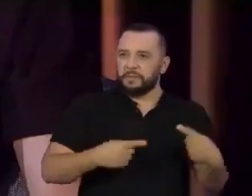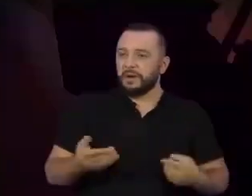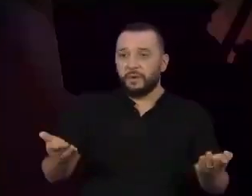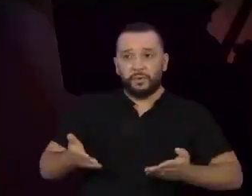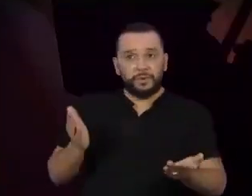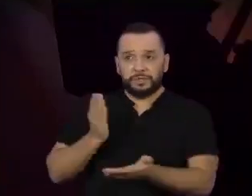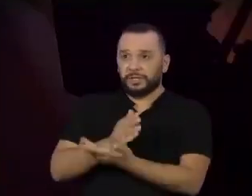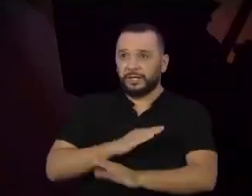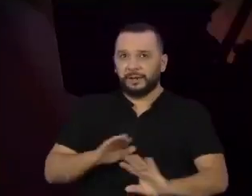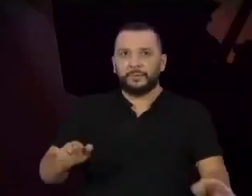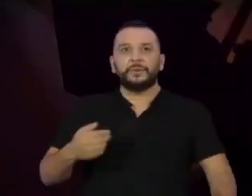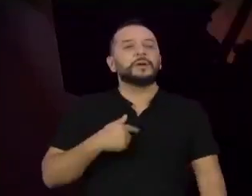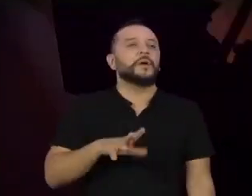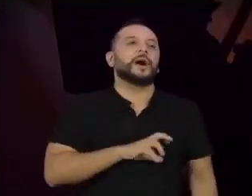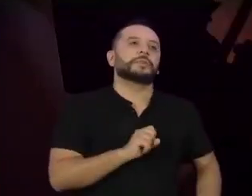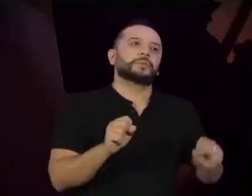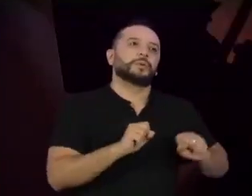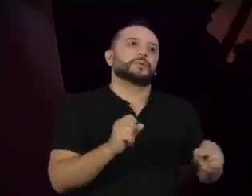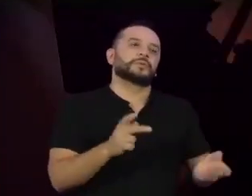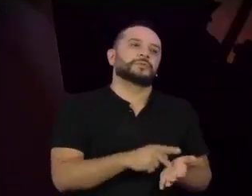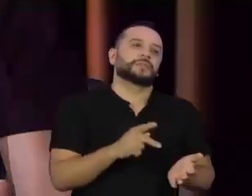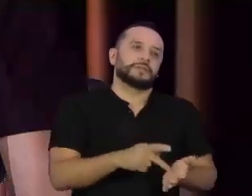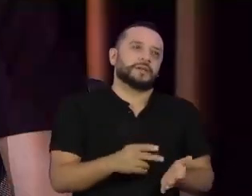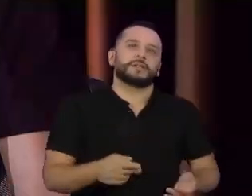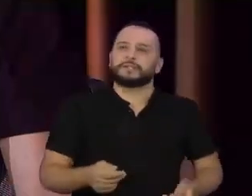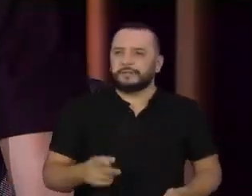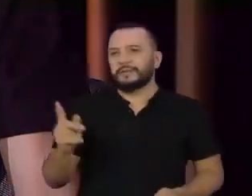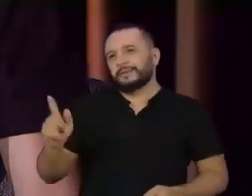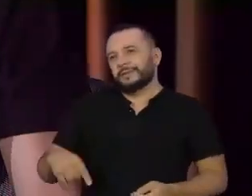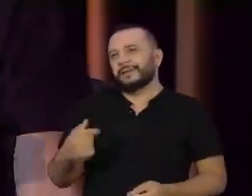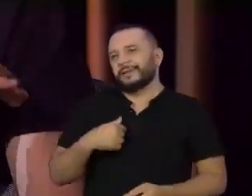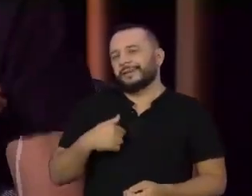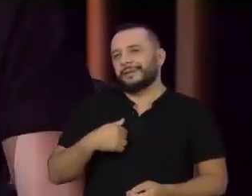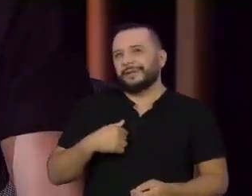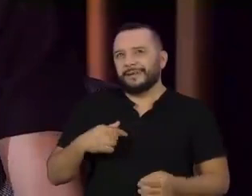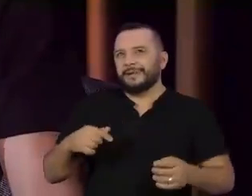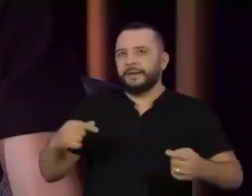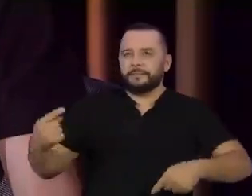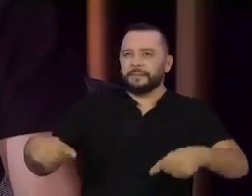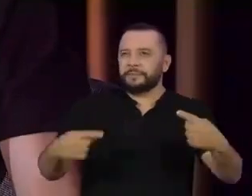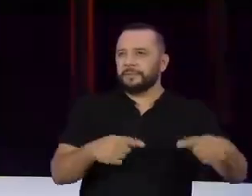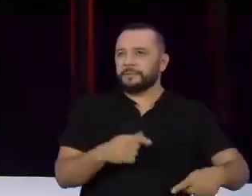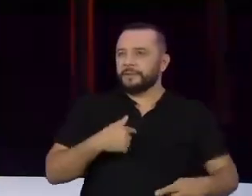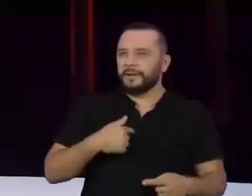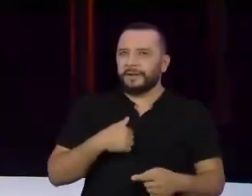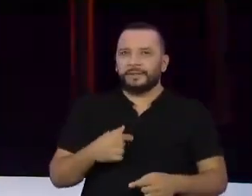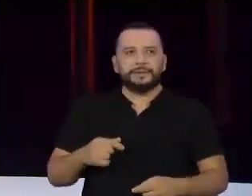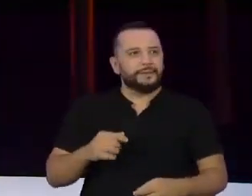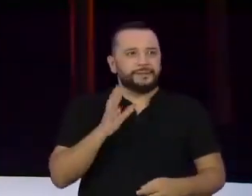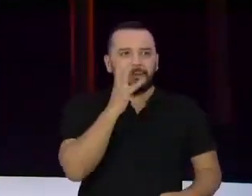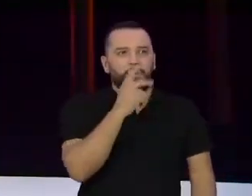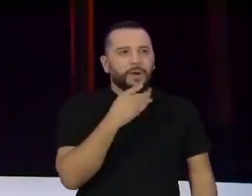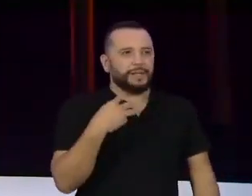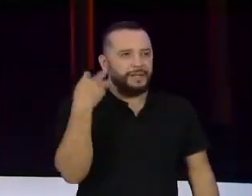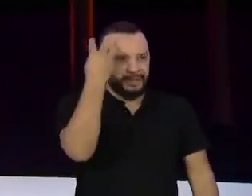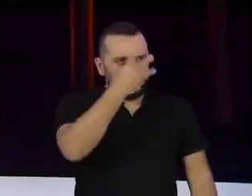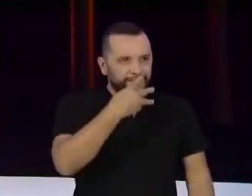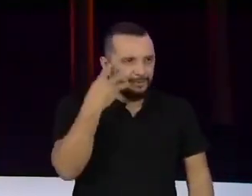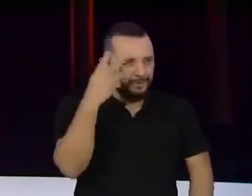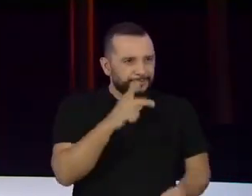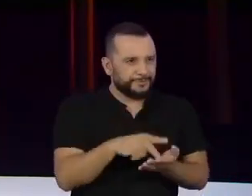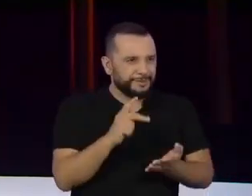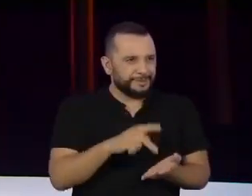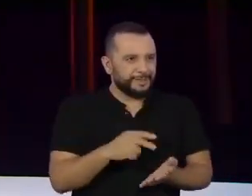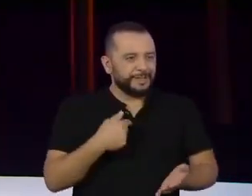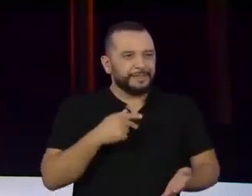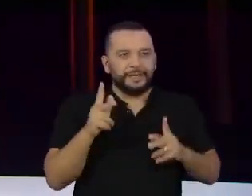mais. Raiz, né? Eu adoro aquilo. Que é apaixonada, sem compromisso nenhum com a informação. Durava 3 horas, né? Isso.